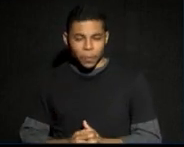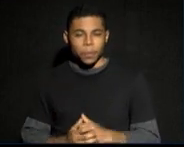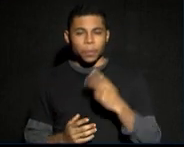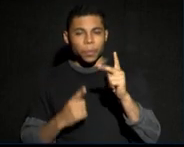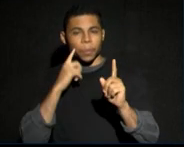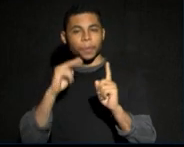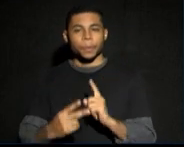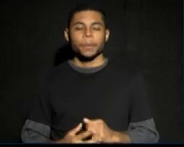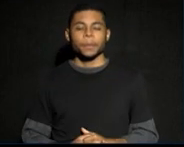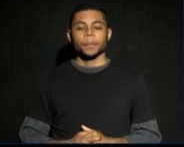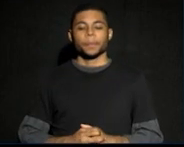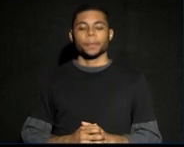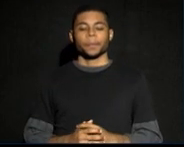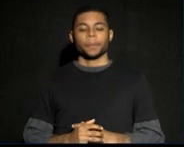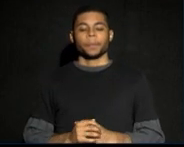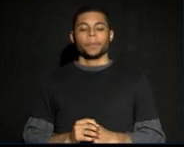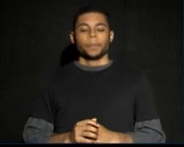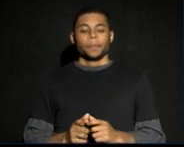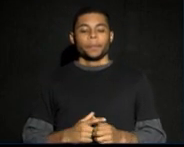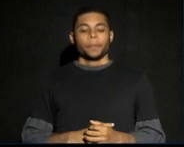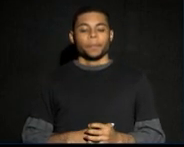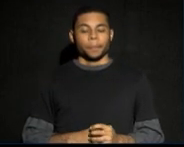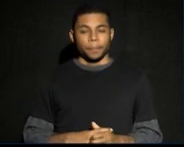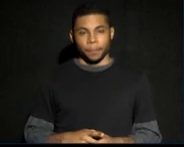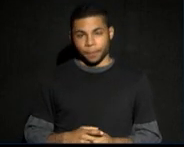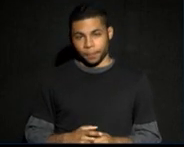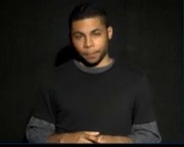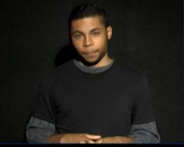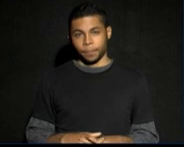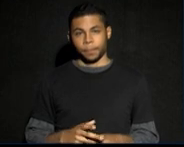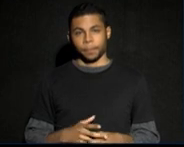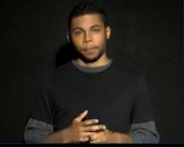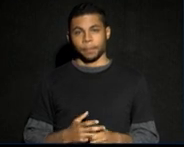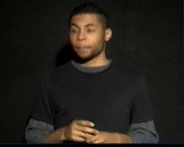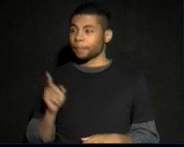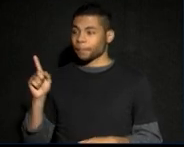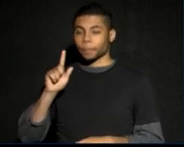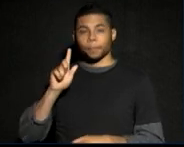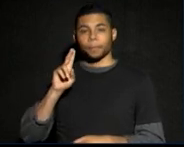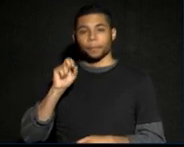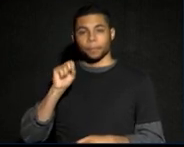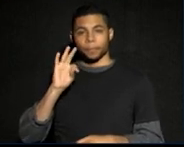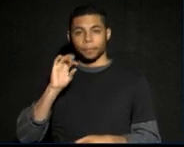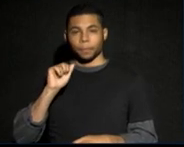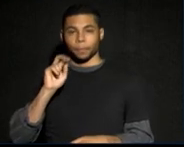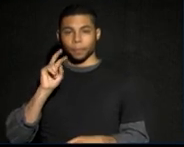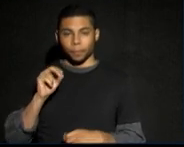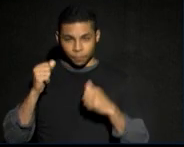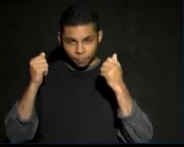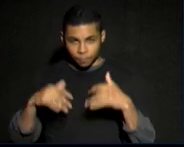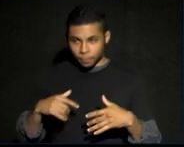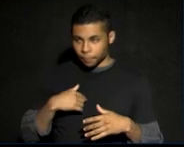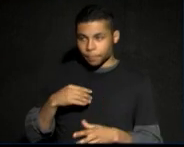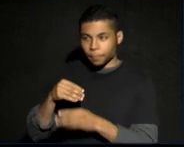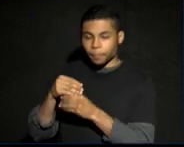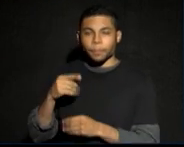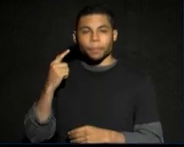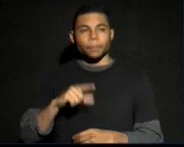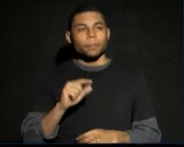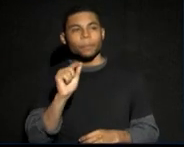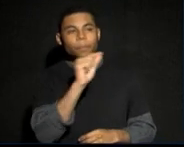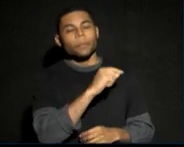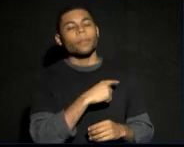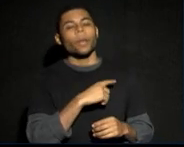Eu acho que eu vou aqui na complementando o que o Gustavo falou E aí indo para os heróis